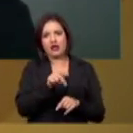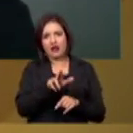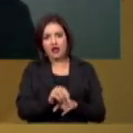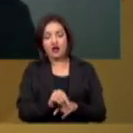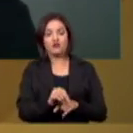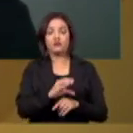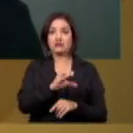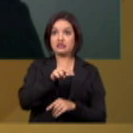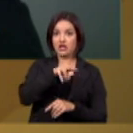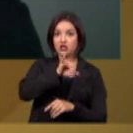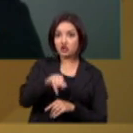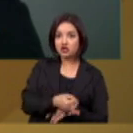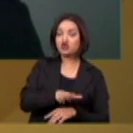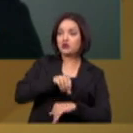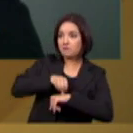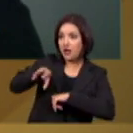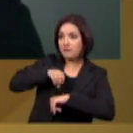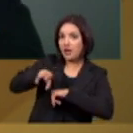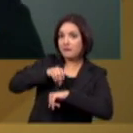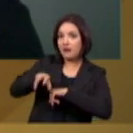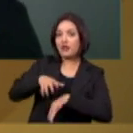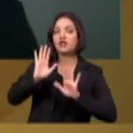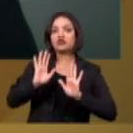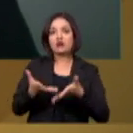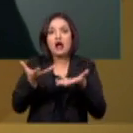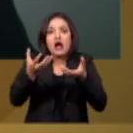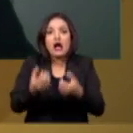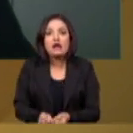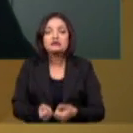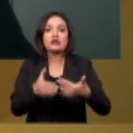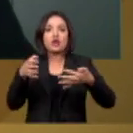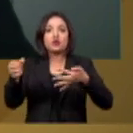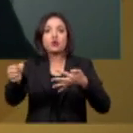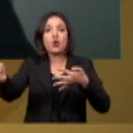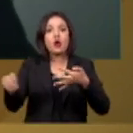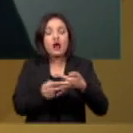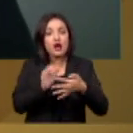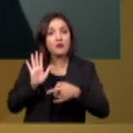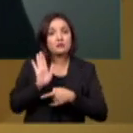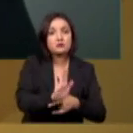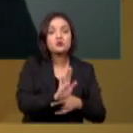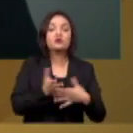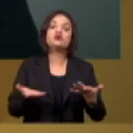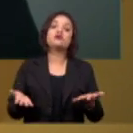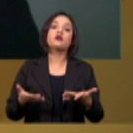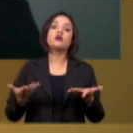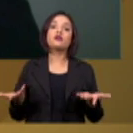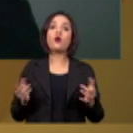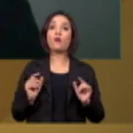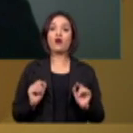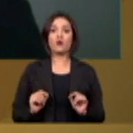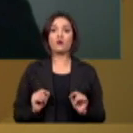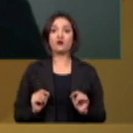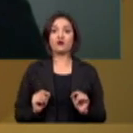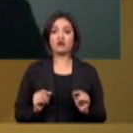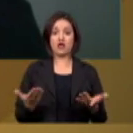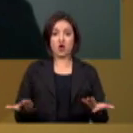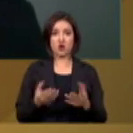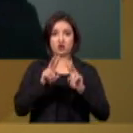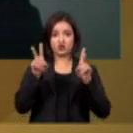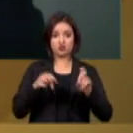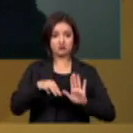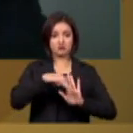prestou as informações foram admitidos ametico e s no que diz respeito ao